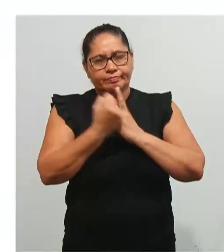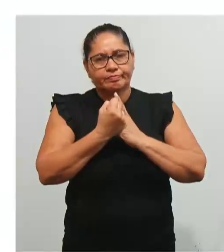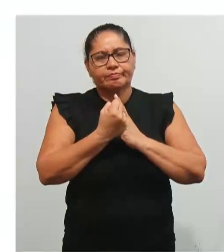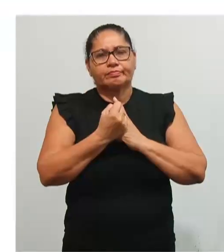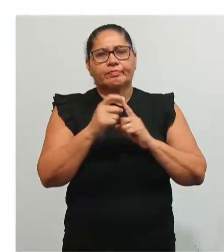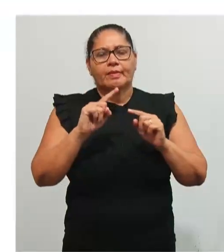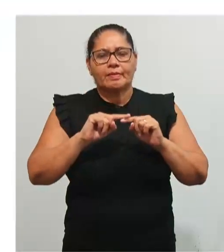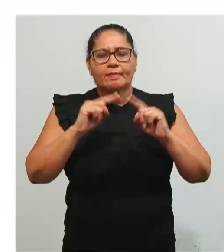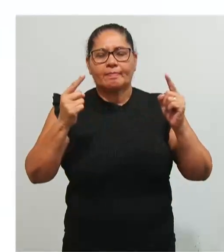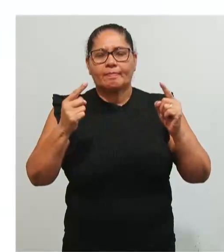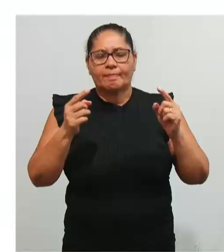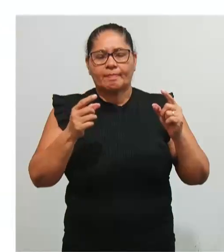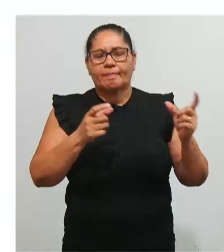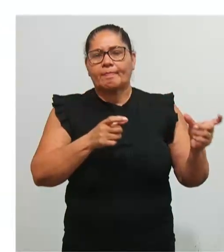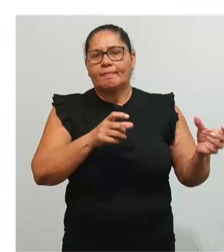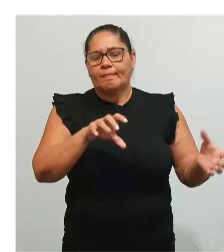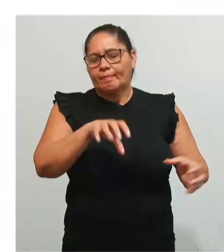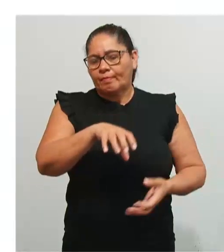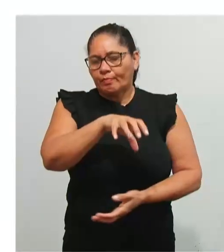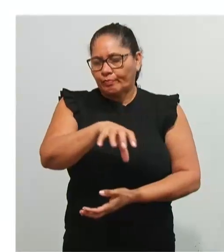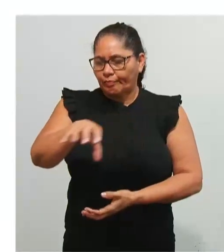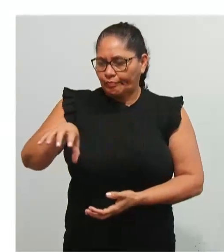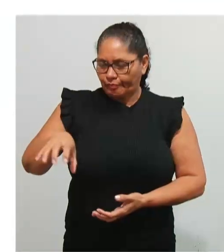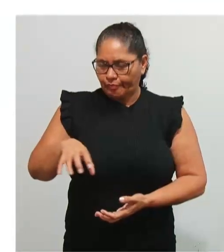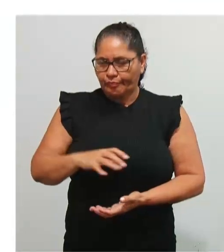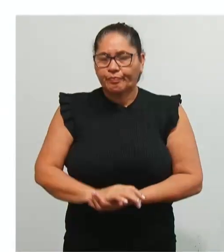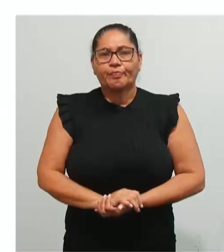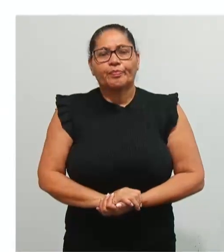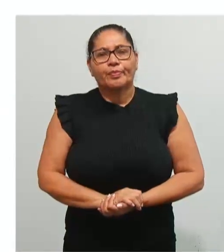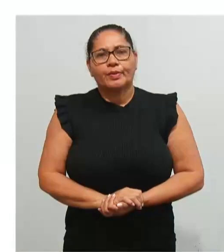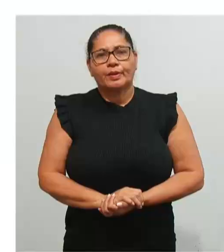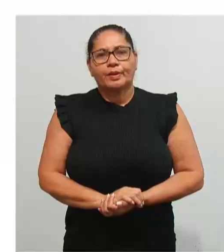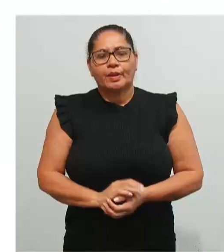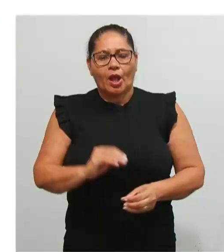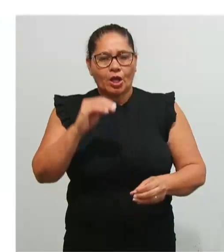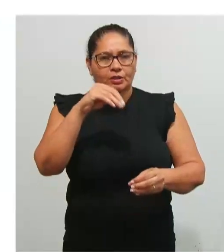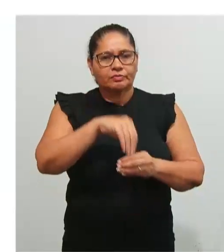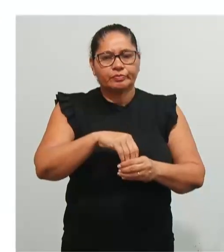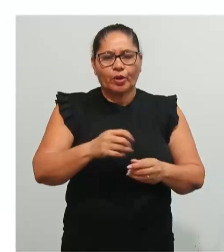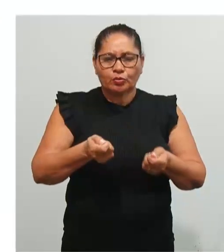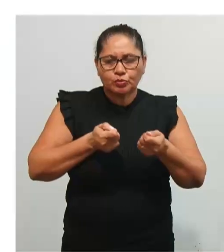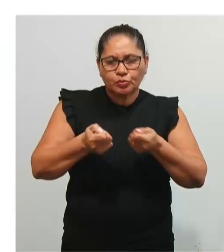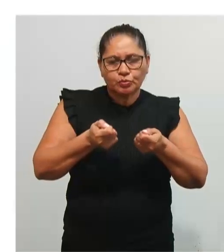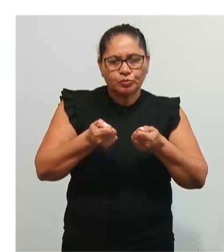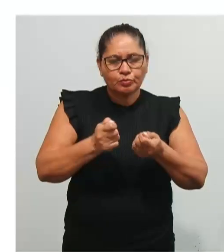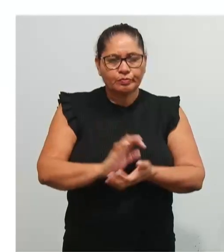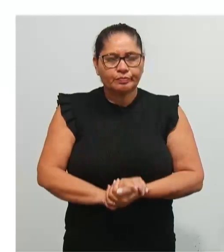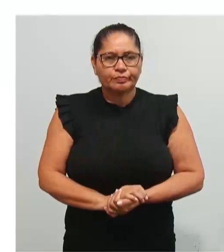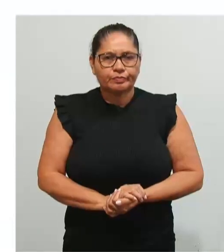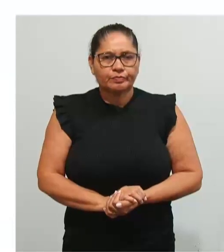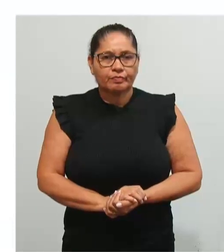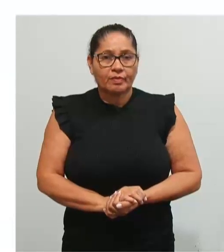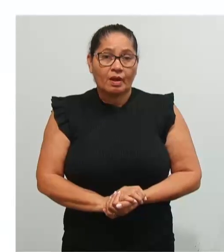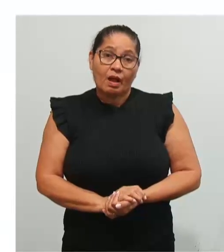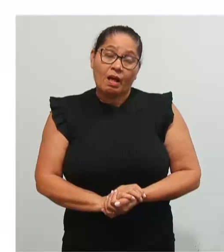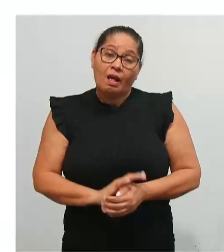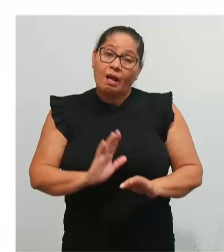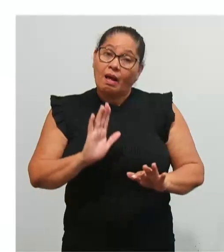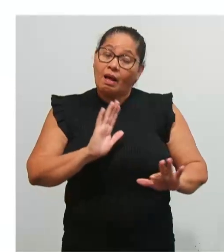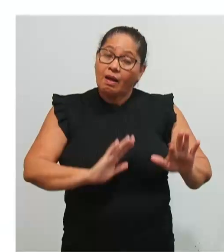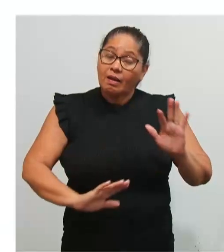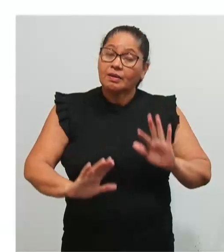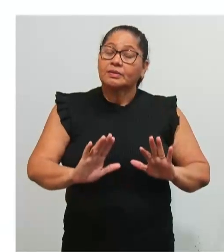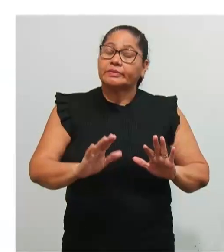demais órgãos. Estamos falando, então, dos órgãos externos de controle. Além de contribuir para uma